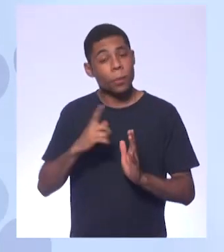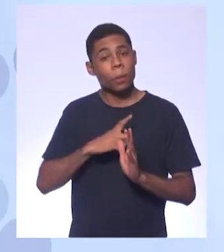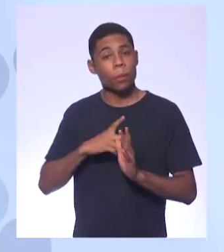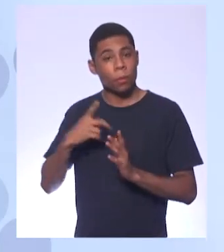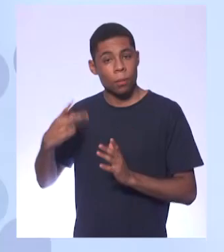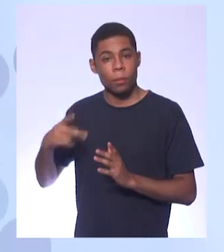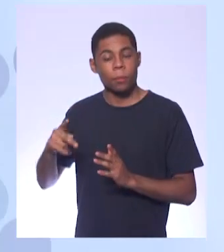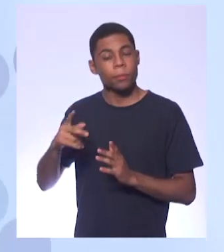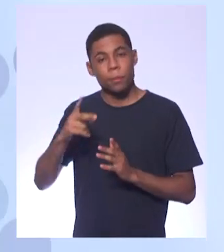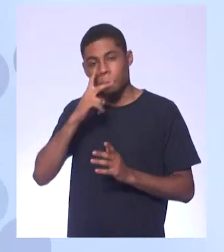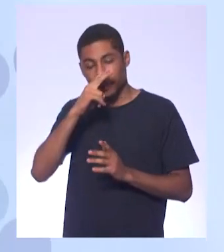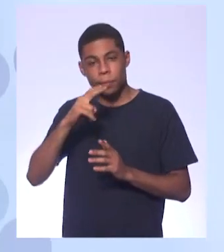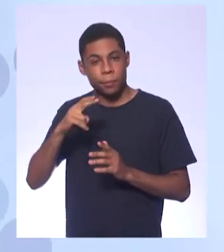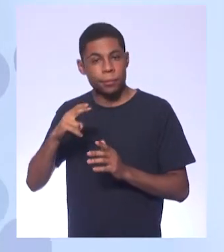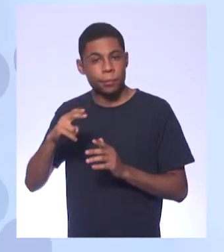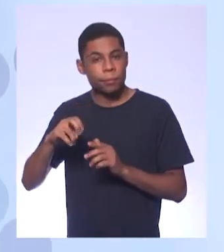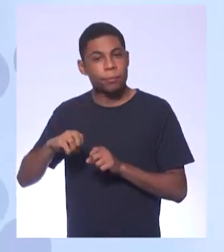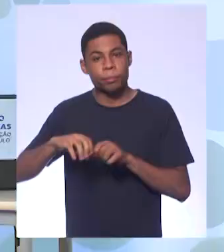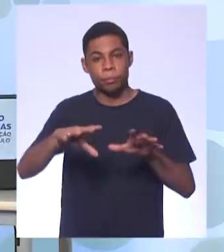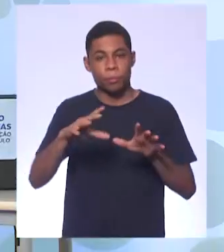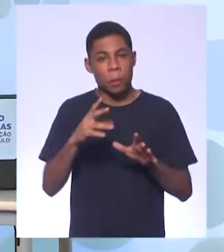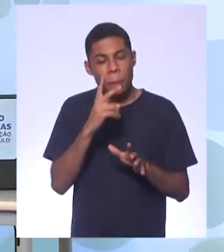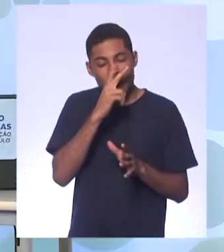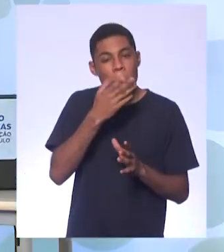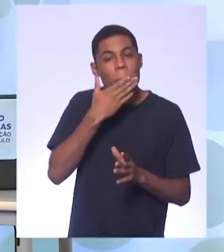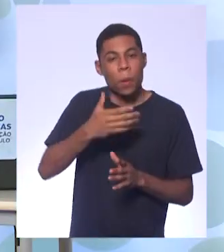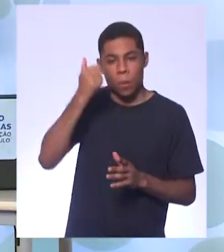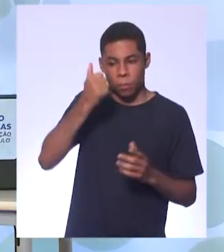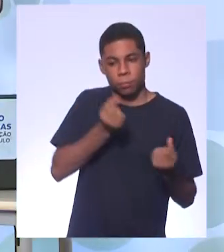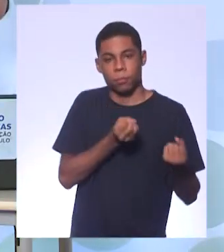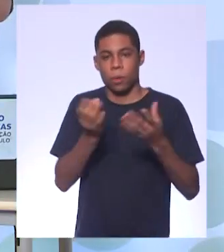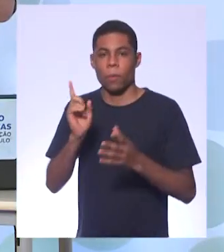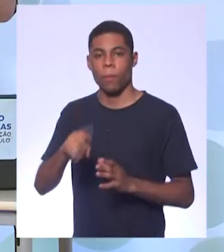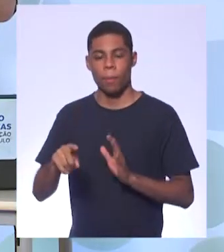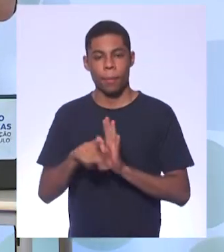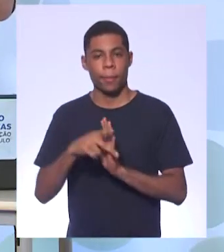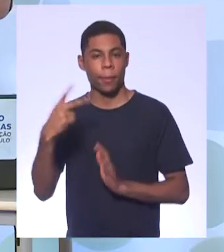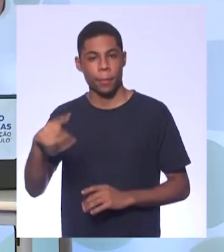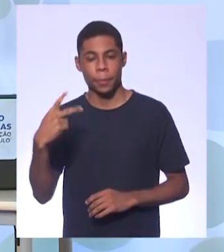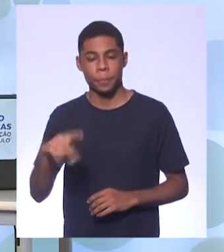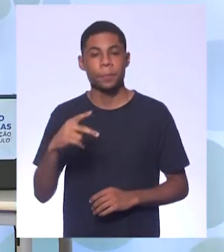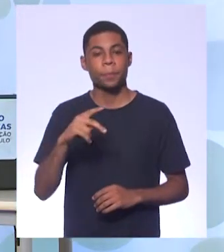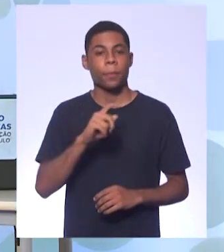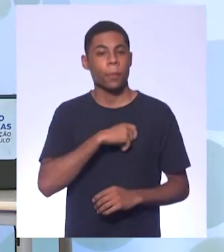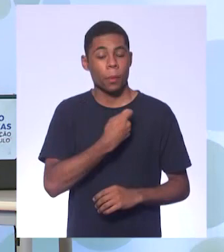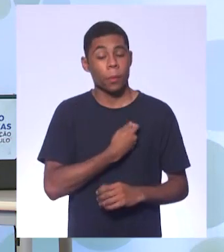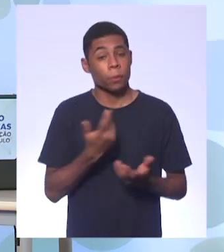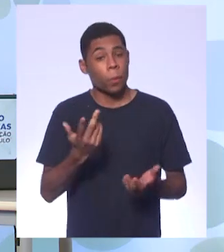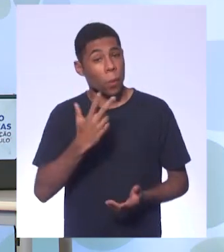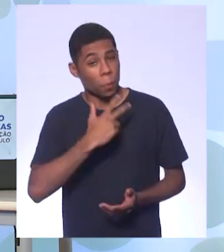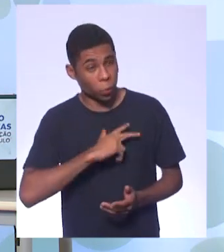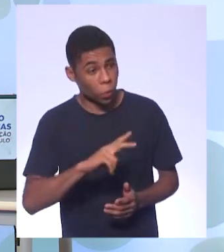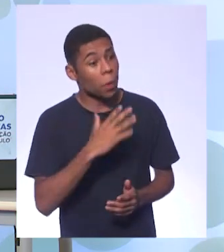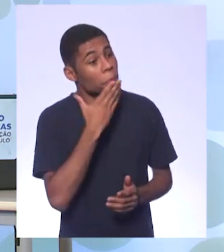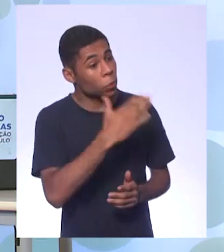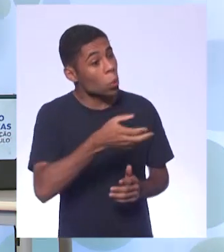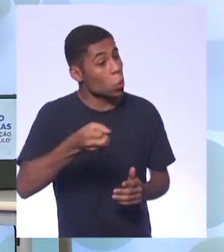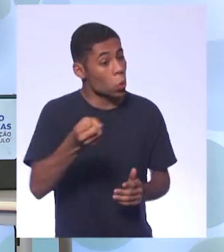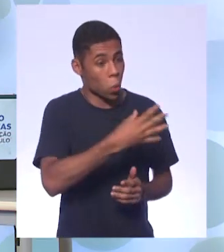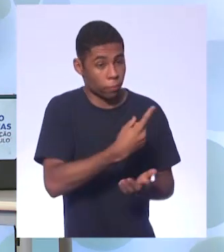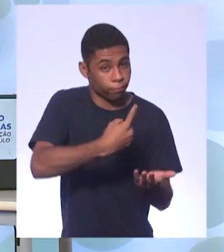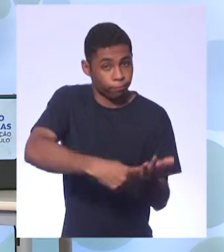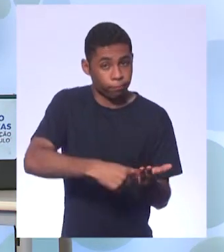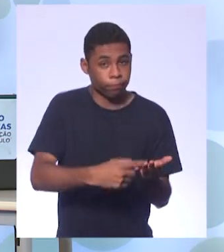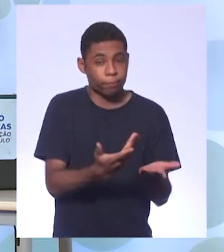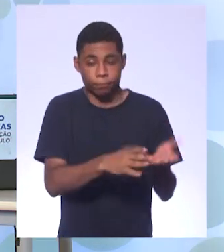caracterização, né, de favorecimento para a Espanha. E aí o que acontece? O Portugal pediu um novo tratado, e aí veio o